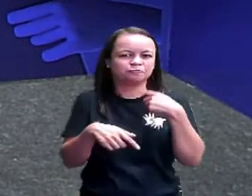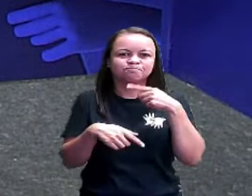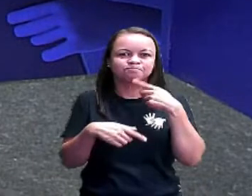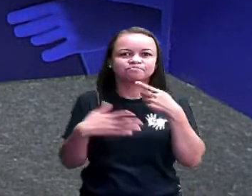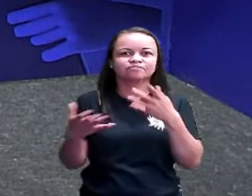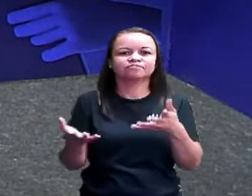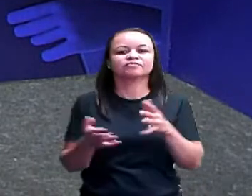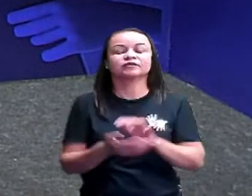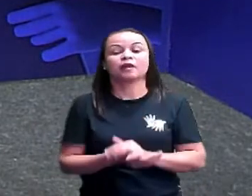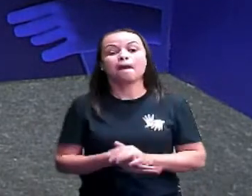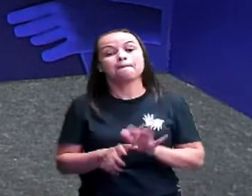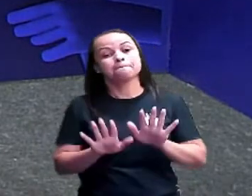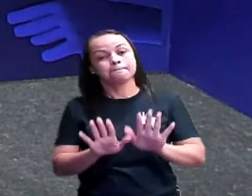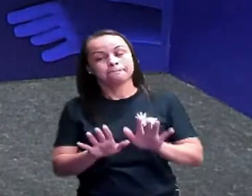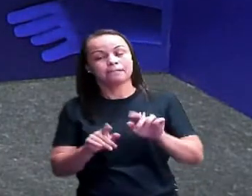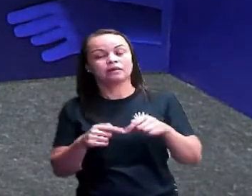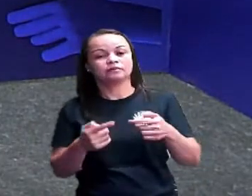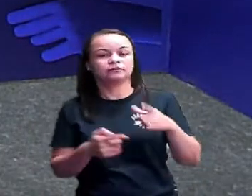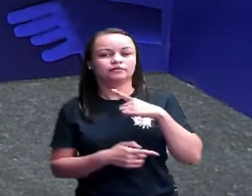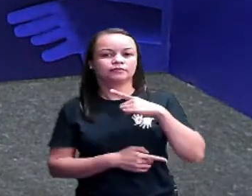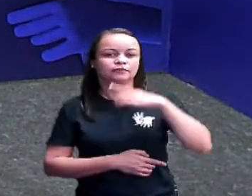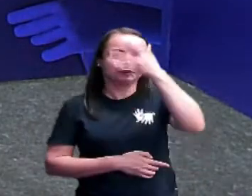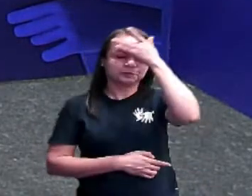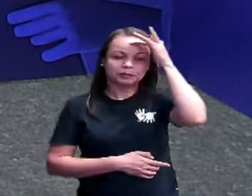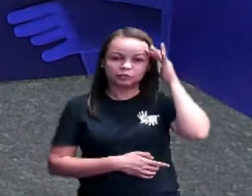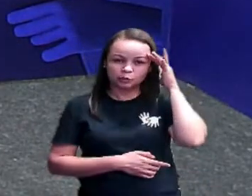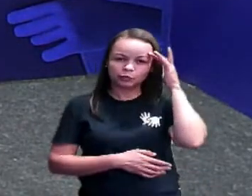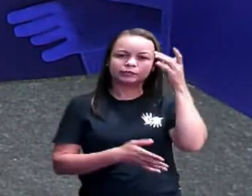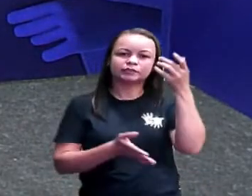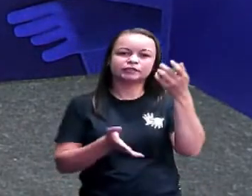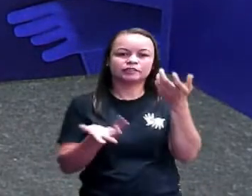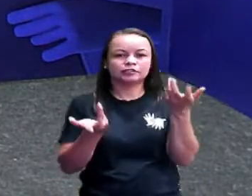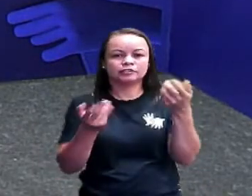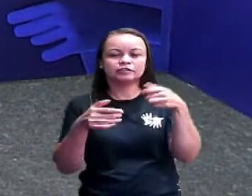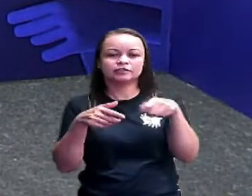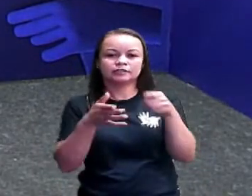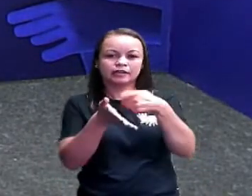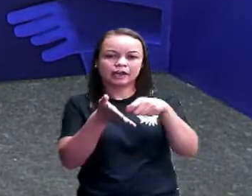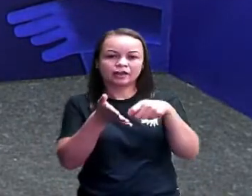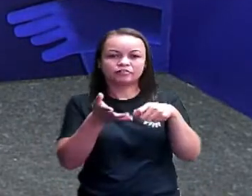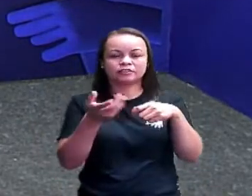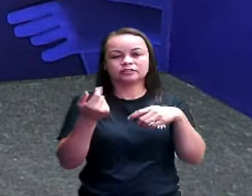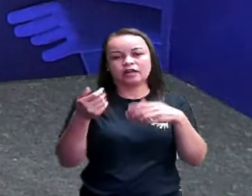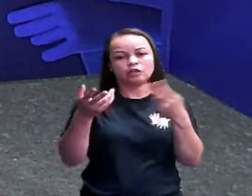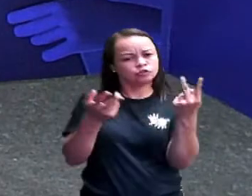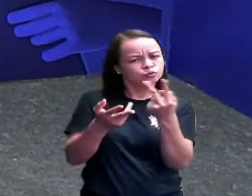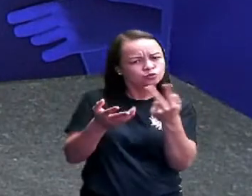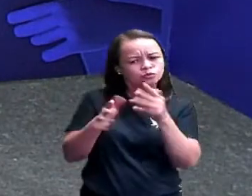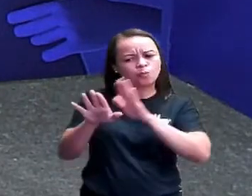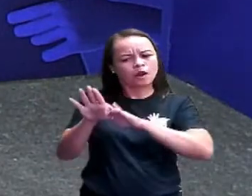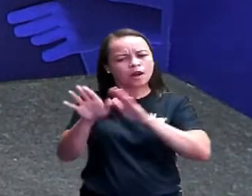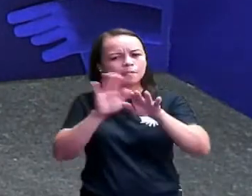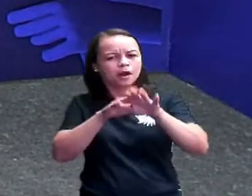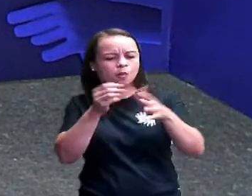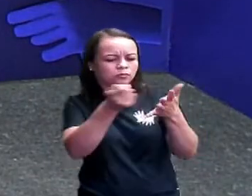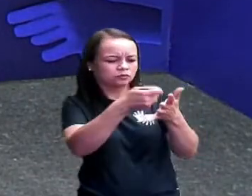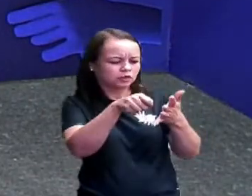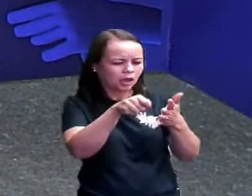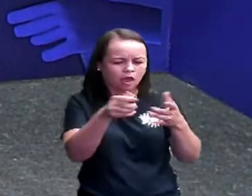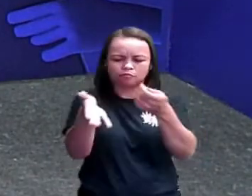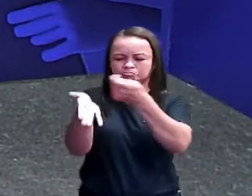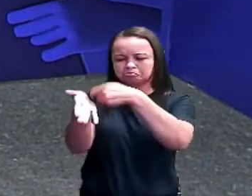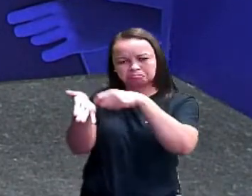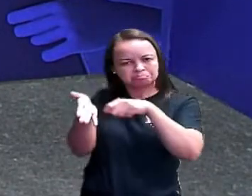que também escrevem com a mão direita e esquerda, e tem outras que escrevem só com a